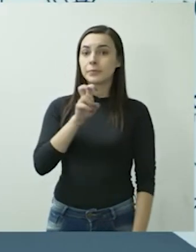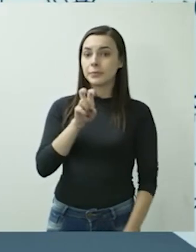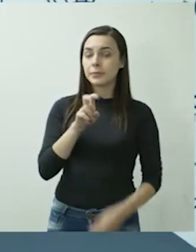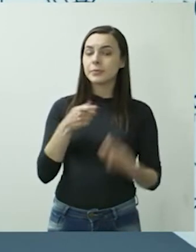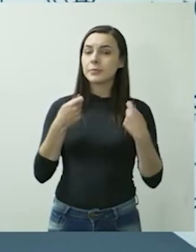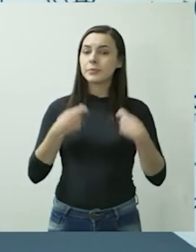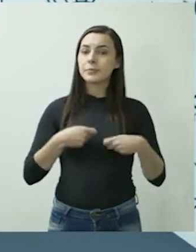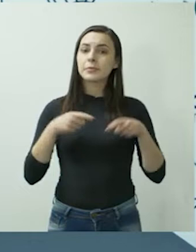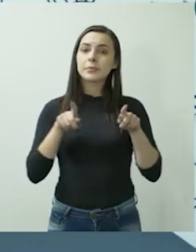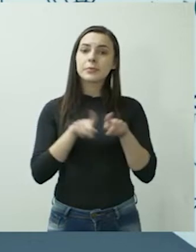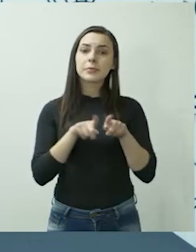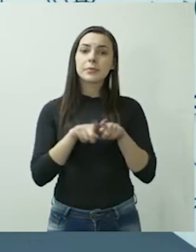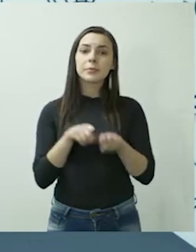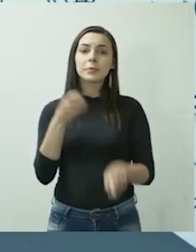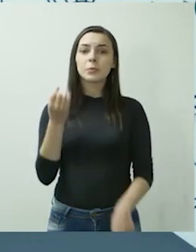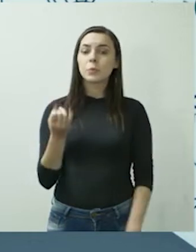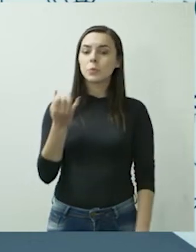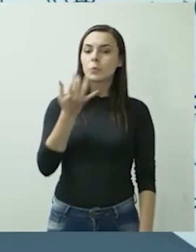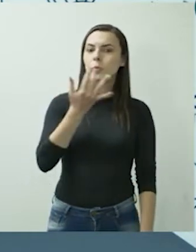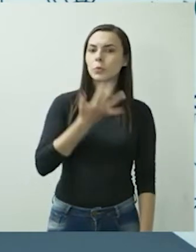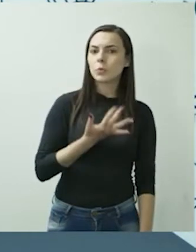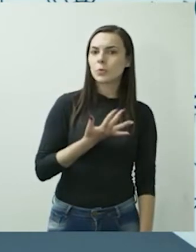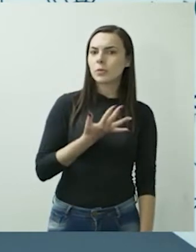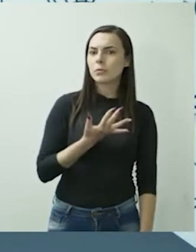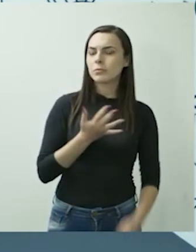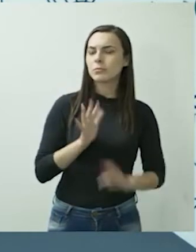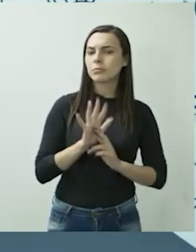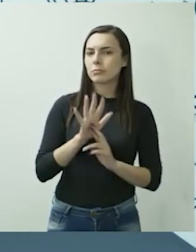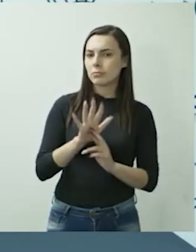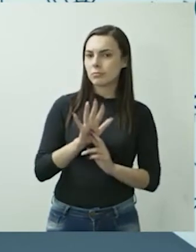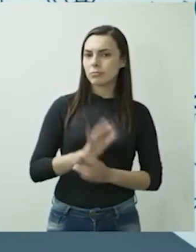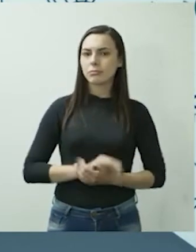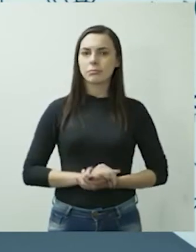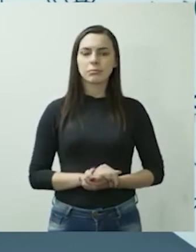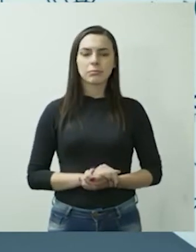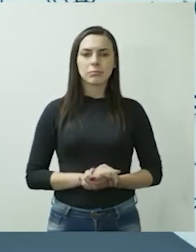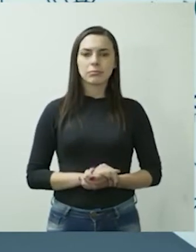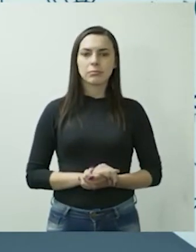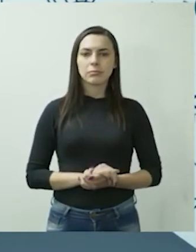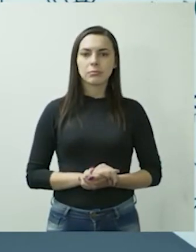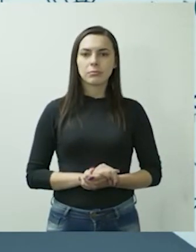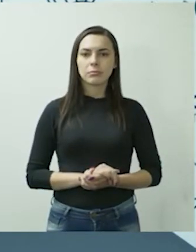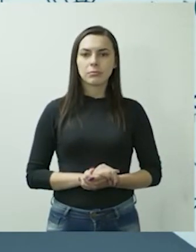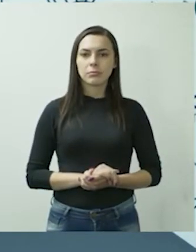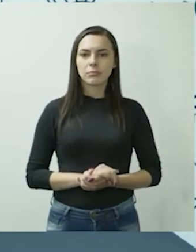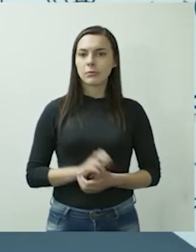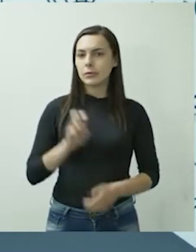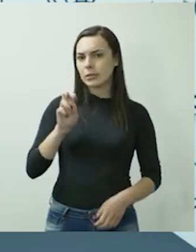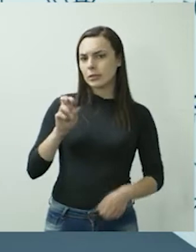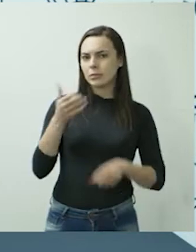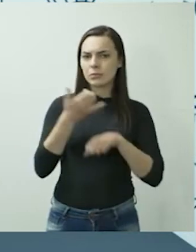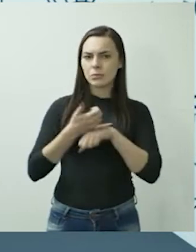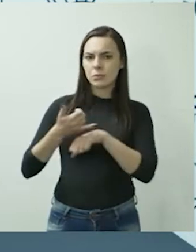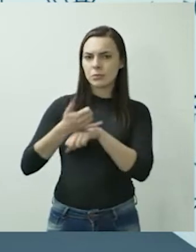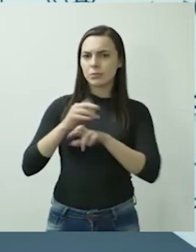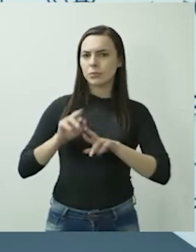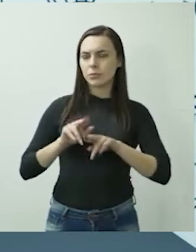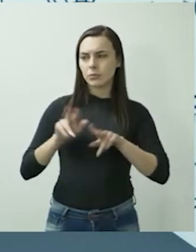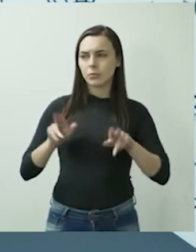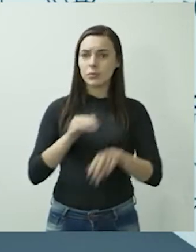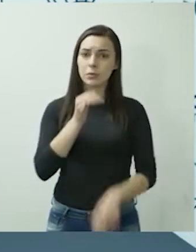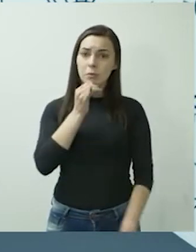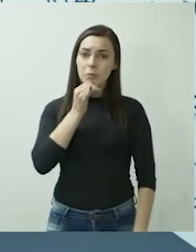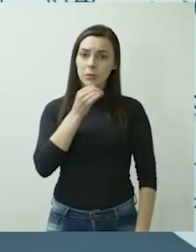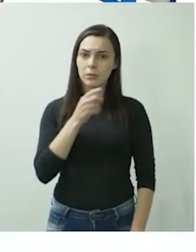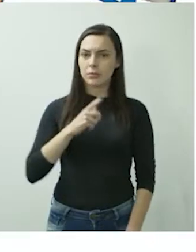vamos também colocar a quantidade que esse número representa, que é de 5 objetos. No caso aqui,